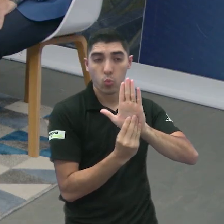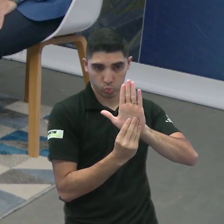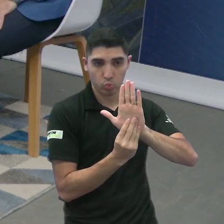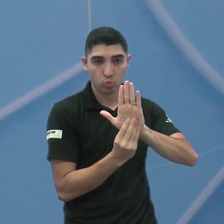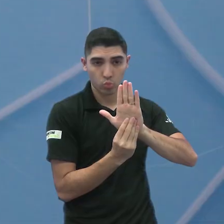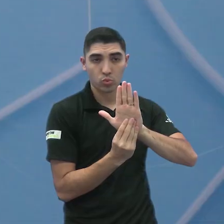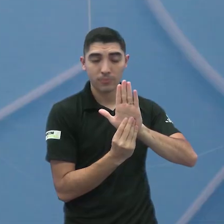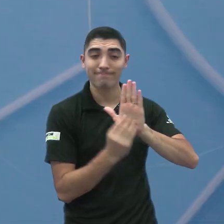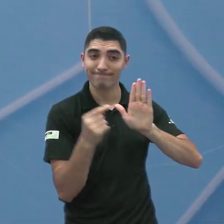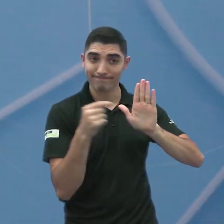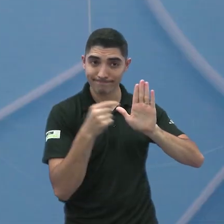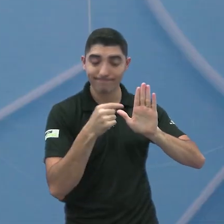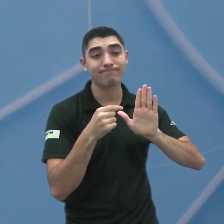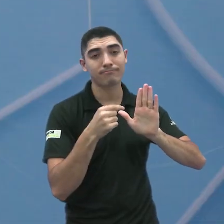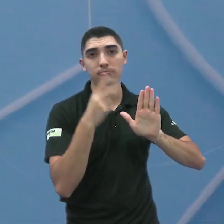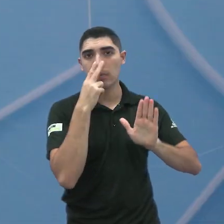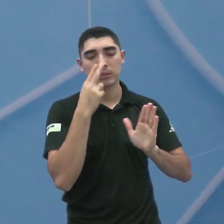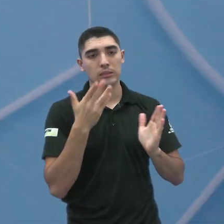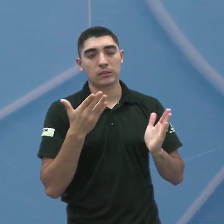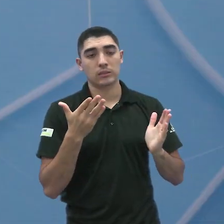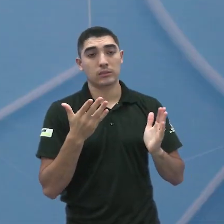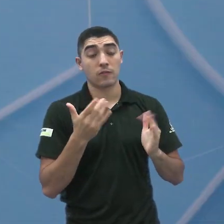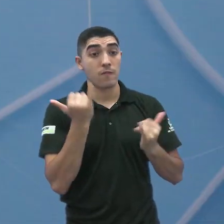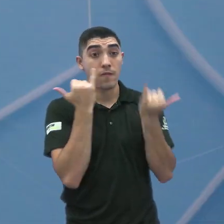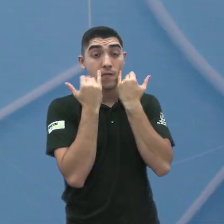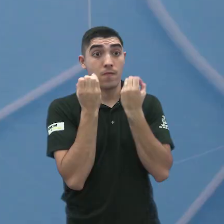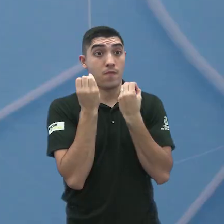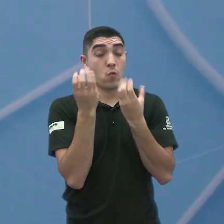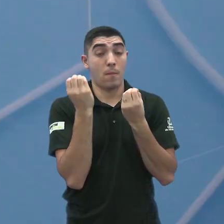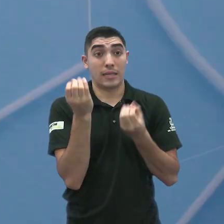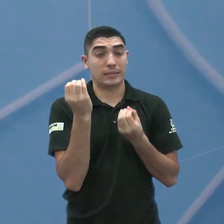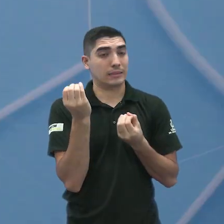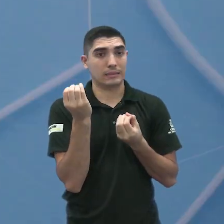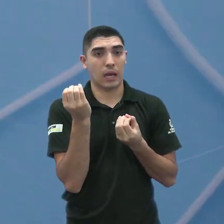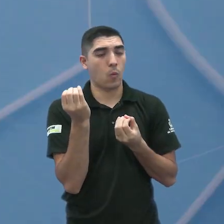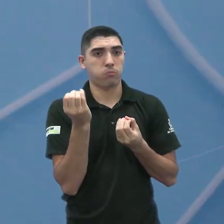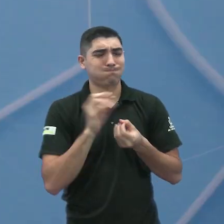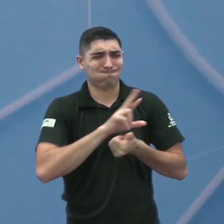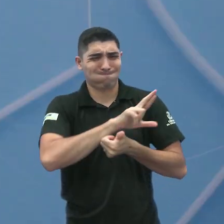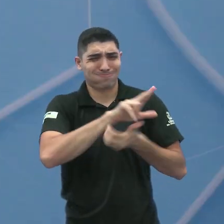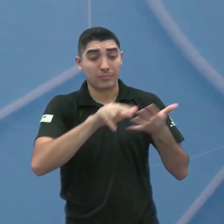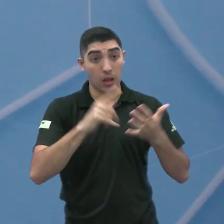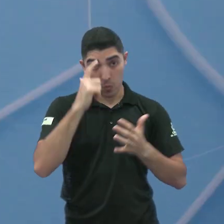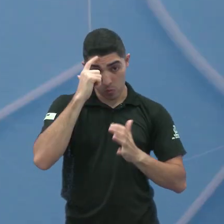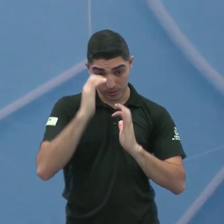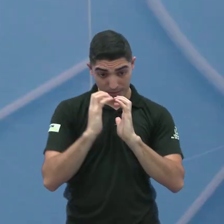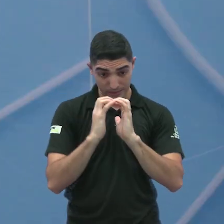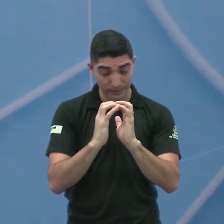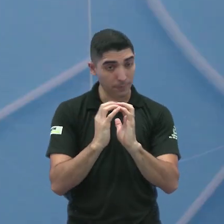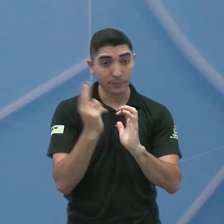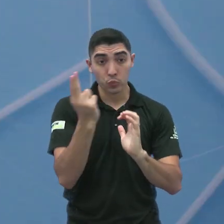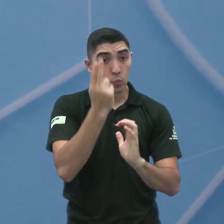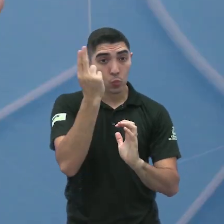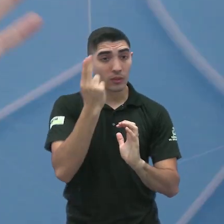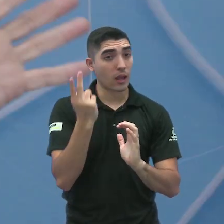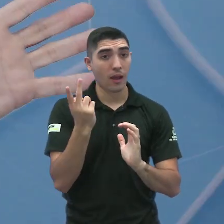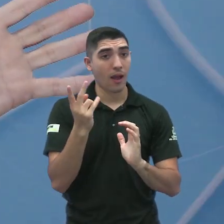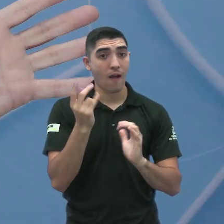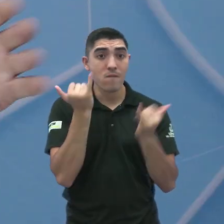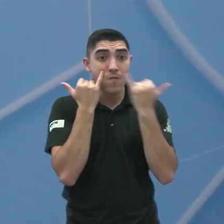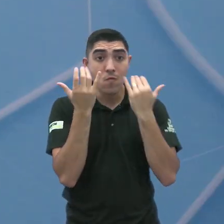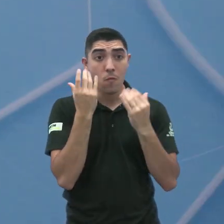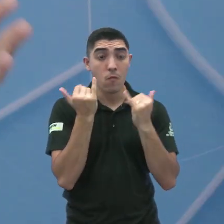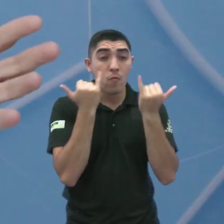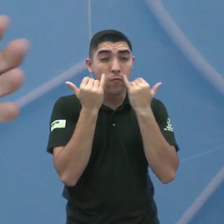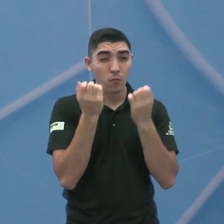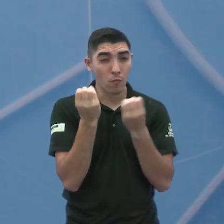é outro, de uma outra velocidade, um outro tempo, muita informação ao mesmo tempo, o cérebro não tem condições de processar essa informação, isso